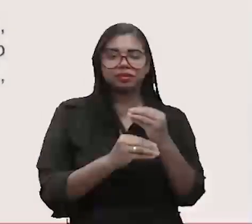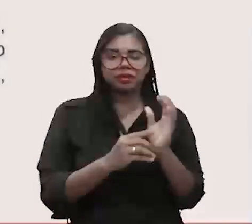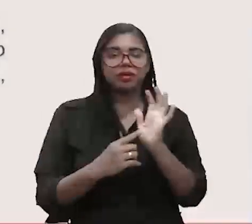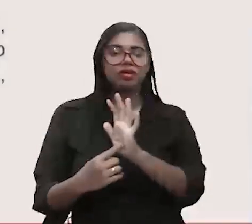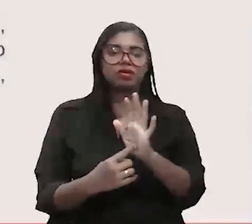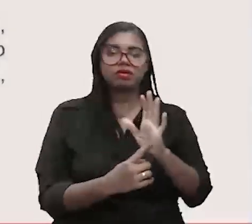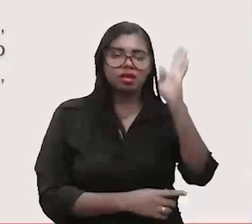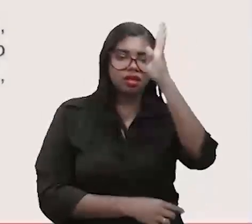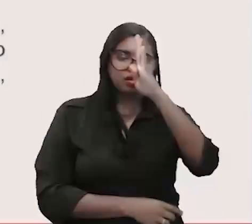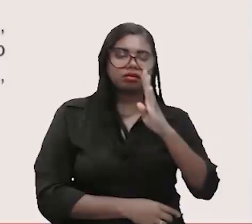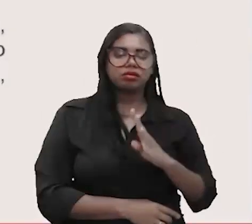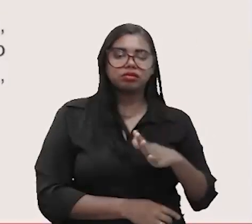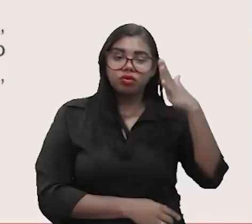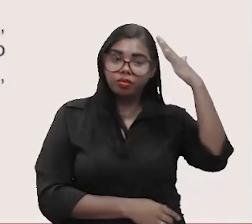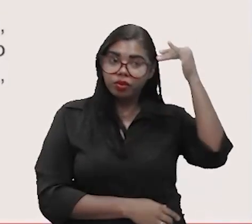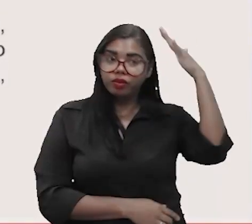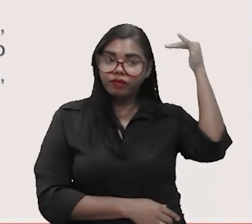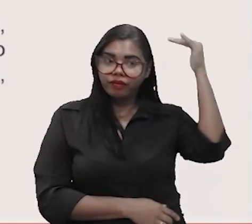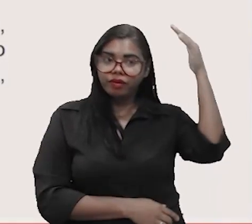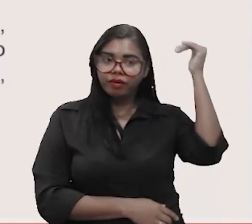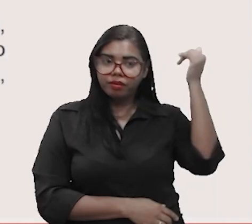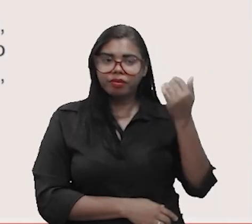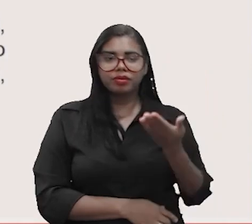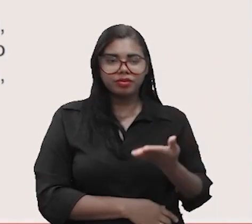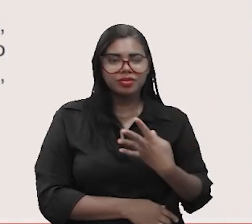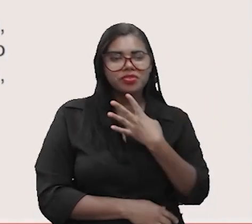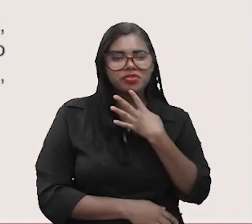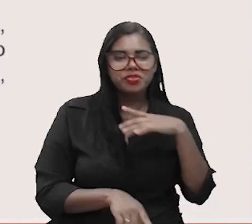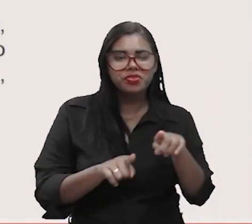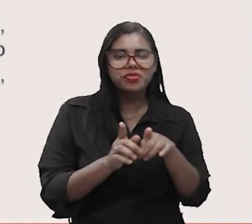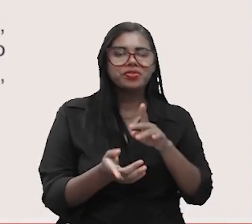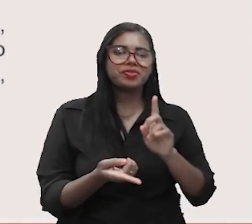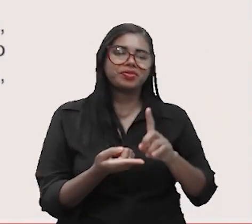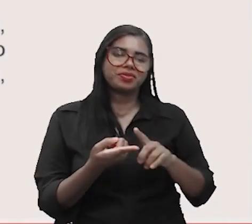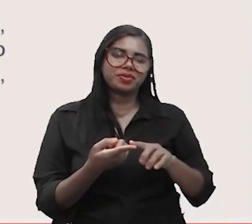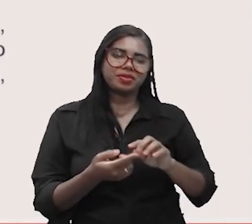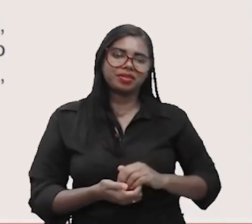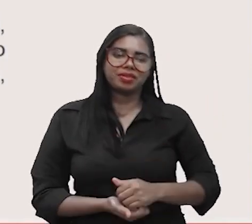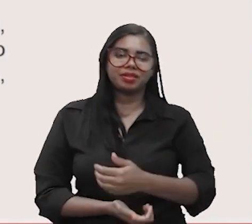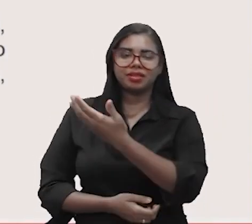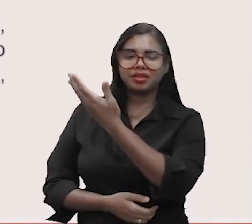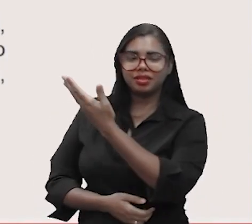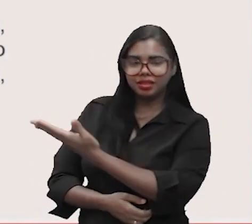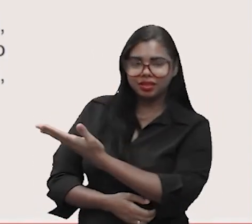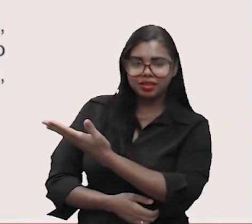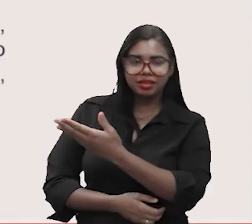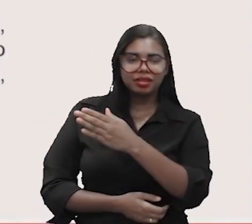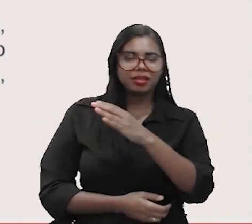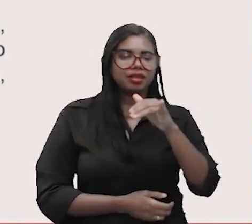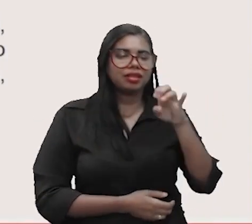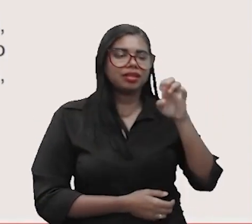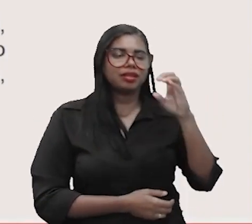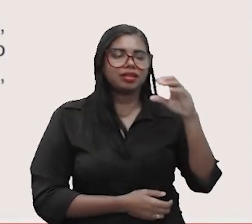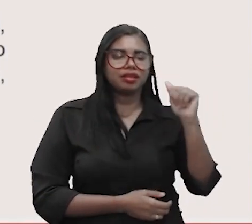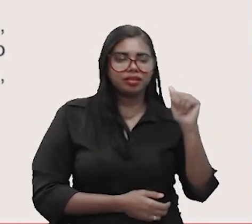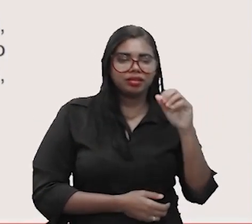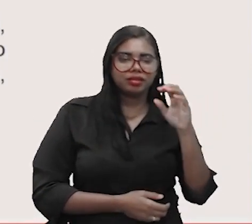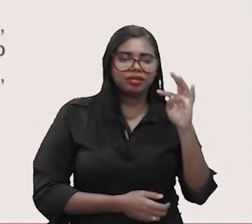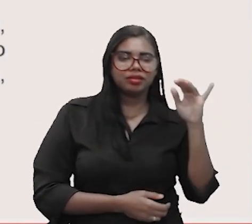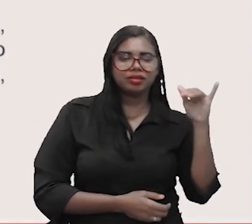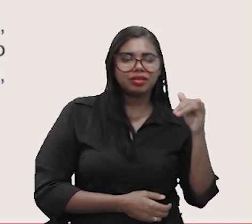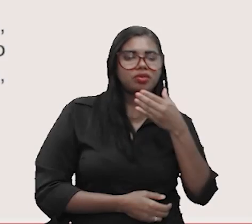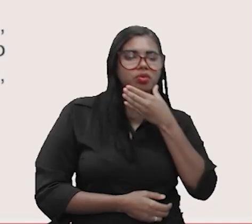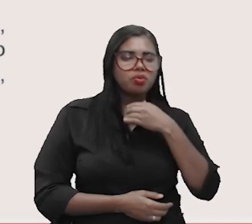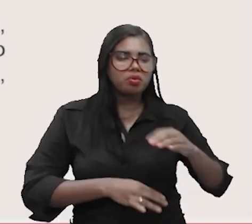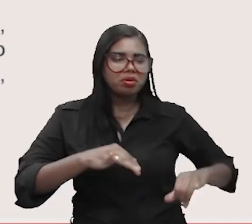muito famoso, e vocês conhecem muito bem, é o Jeca Tatu, um homem do interior, sofrido, né? Aquela coisa do bicho no